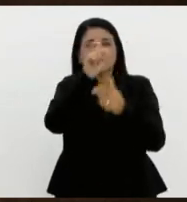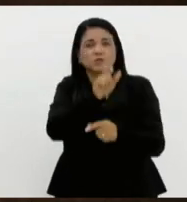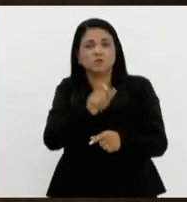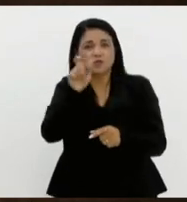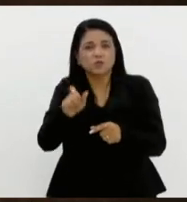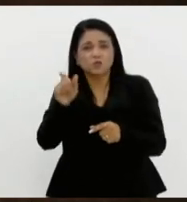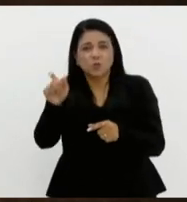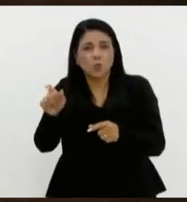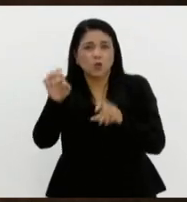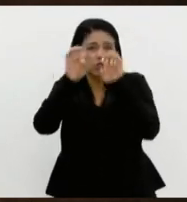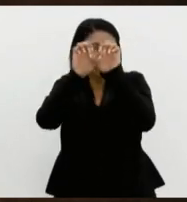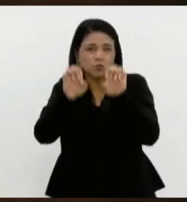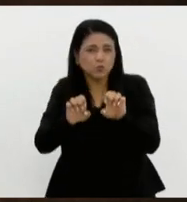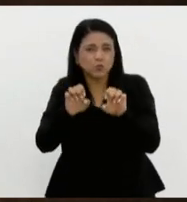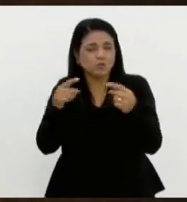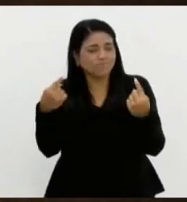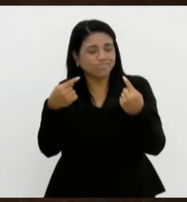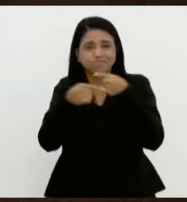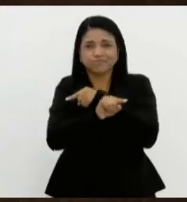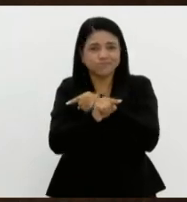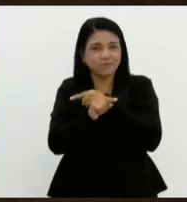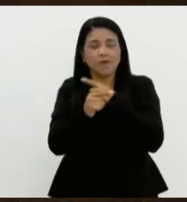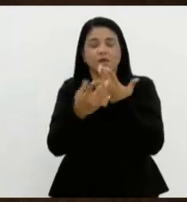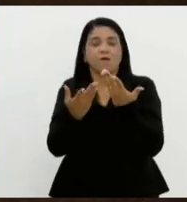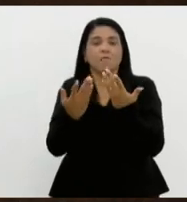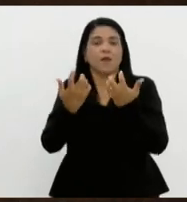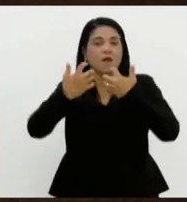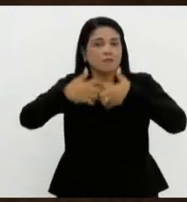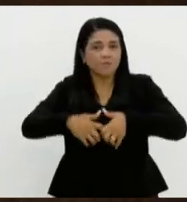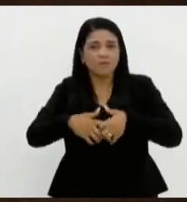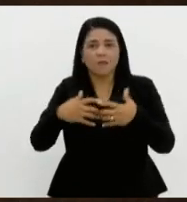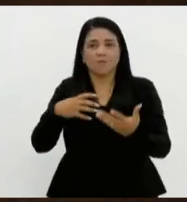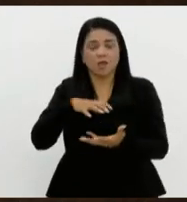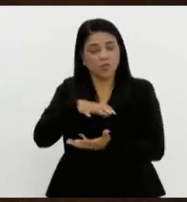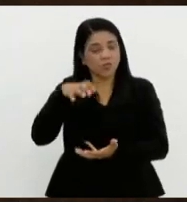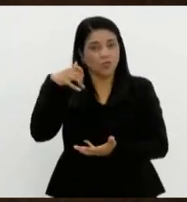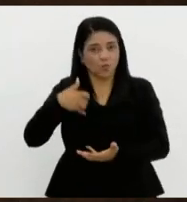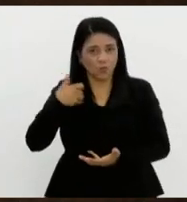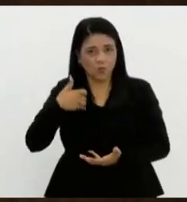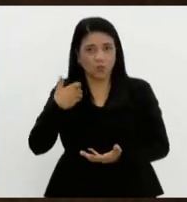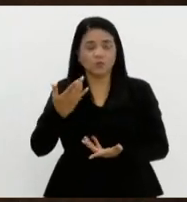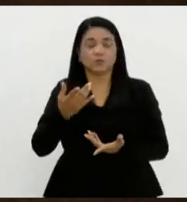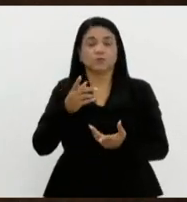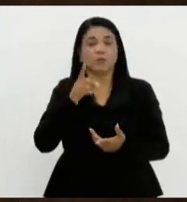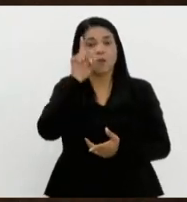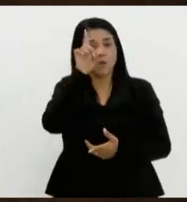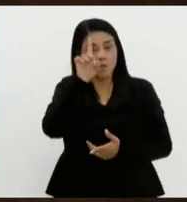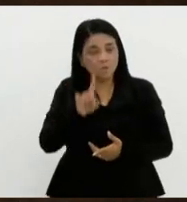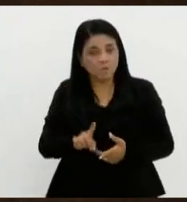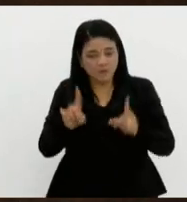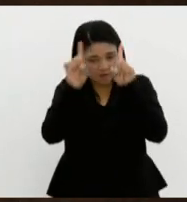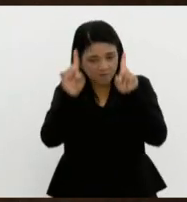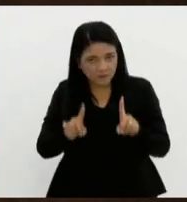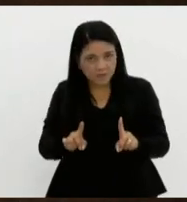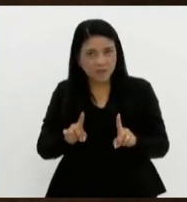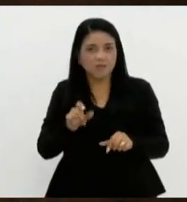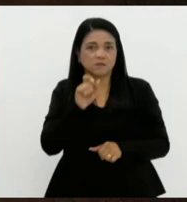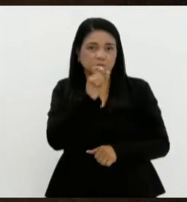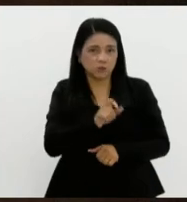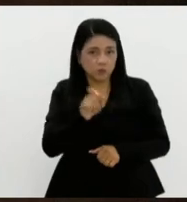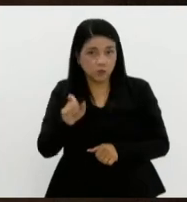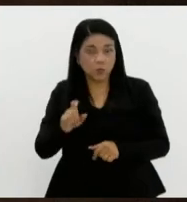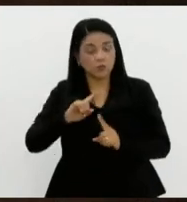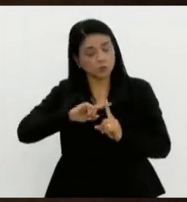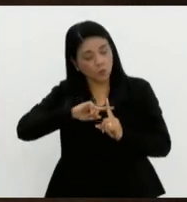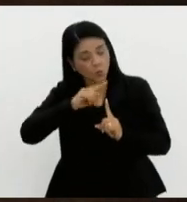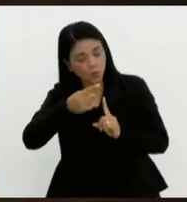uma estrutura devidamente adaptada ali para idosos, para pessoas com deficiência física, para